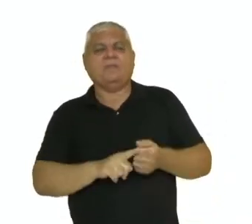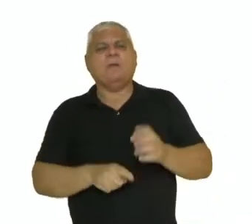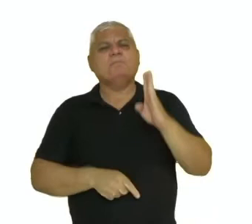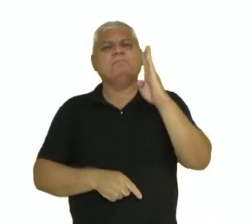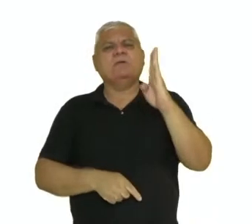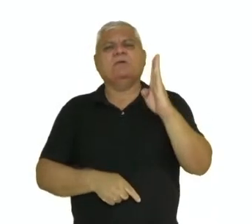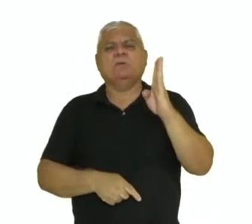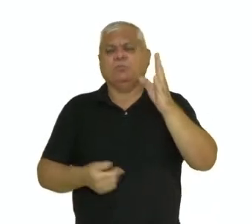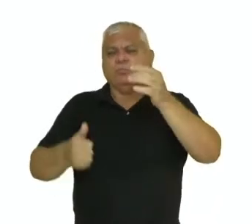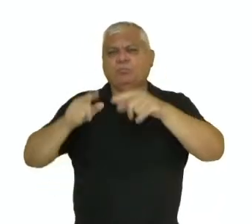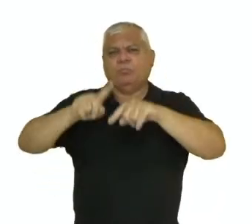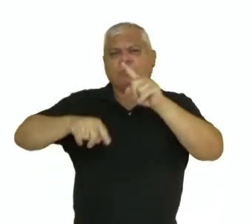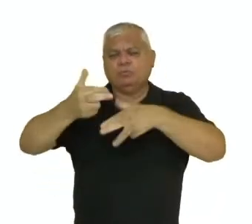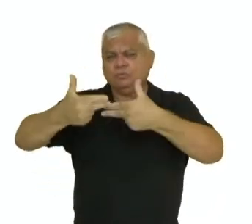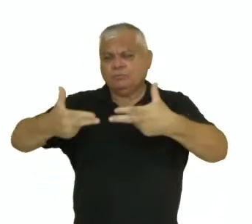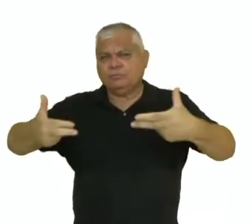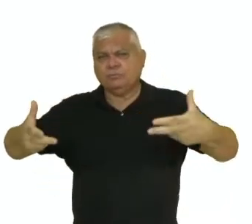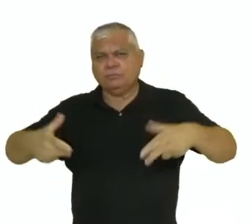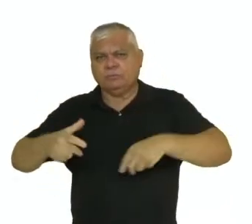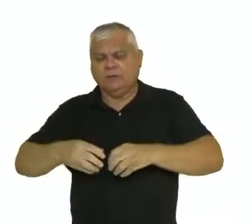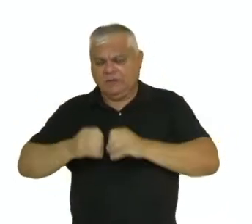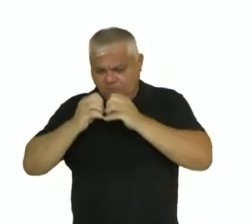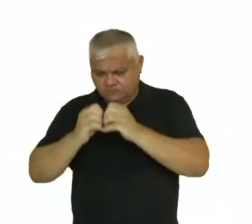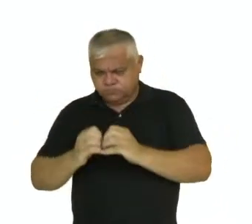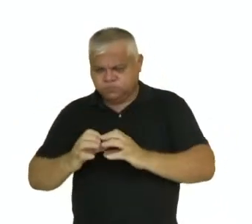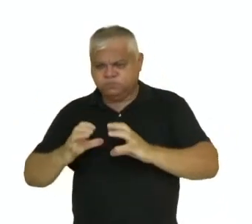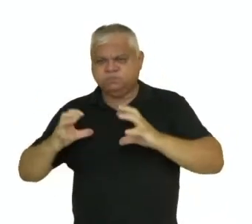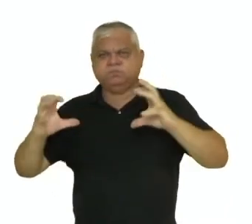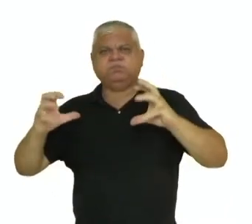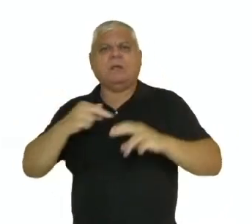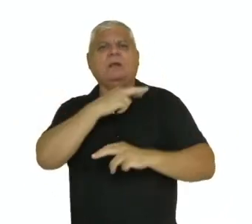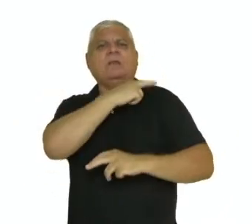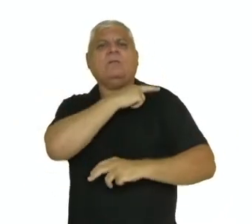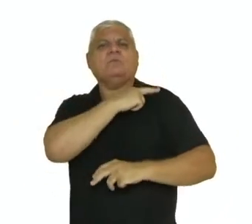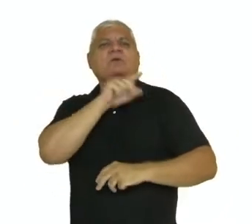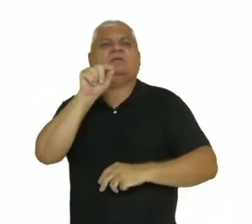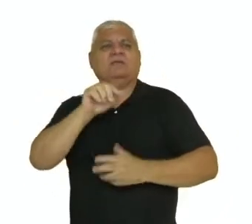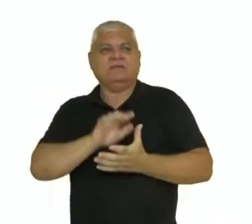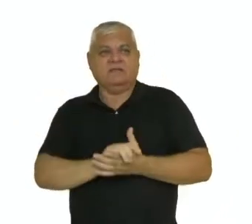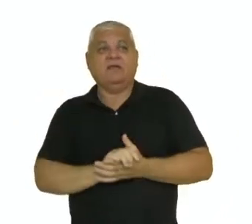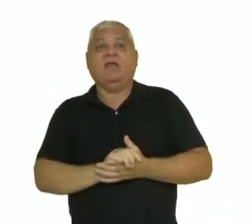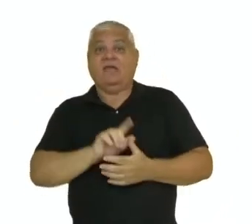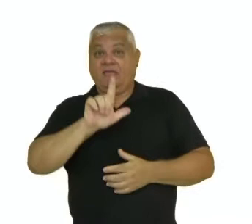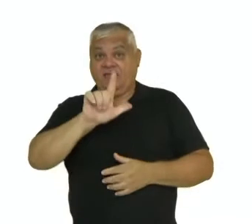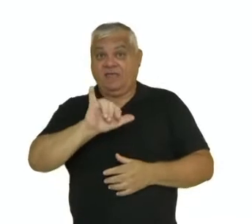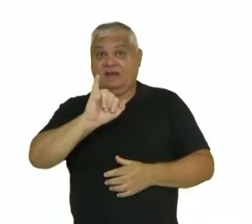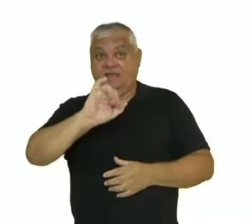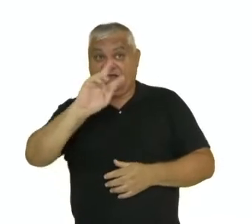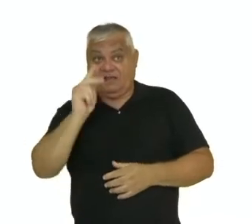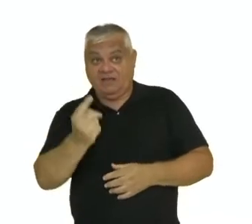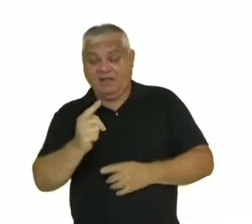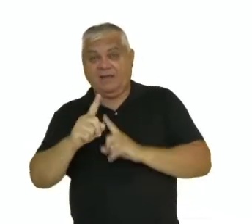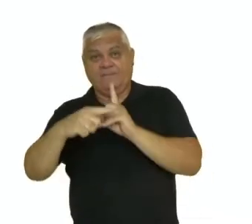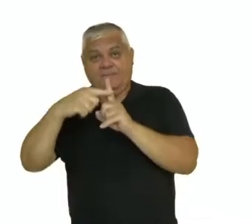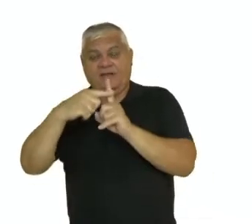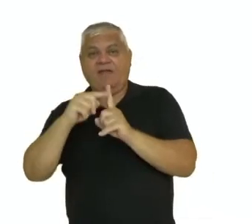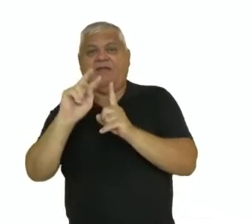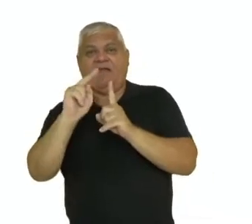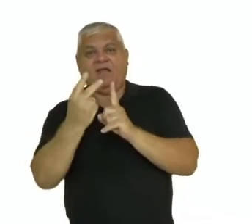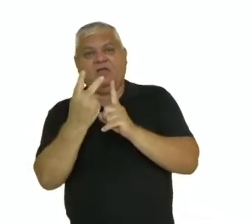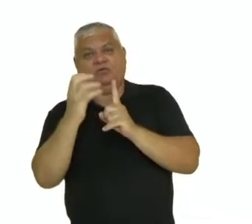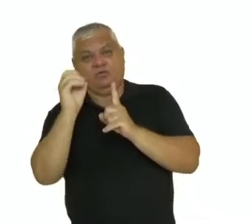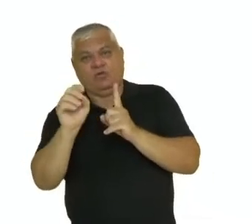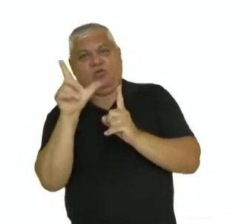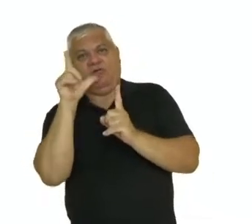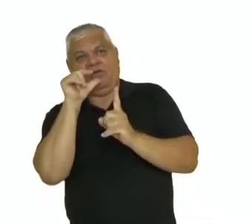da reação e qual deles é responsável por inflar o bote? Então, a reação é o hidreto de lítio mais a água, que vai formar o